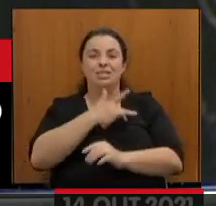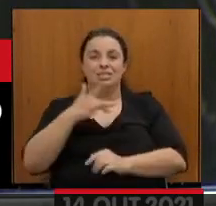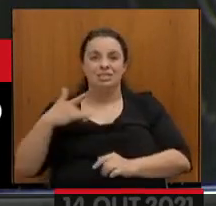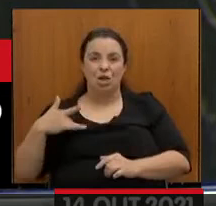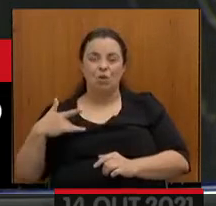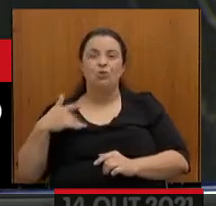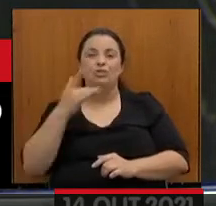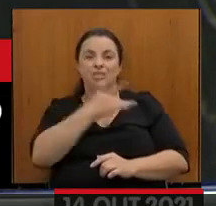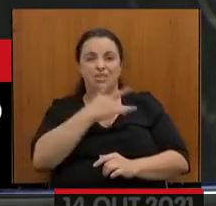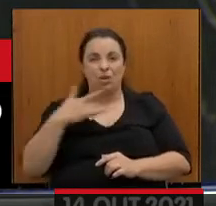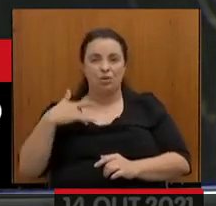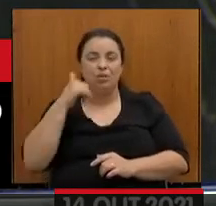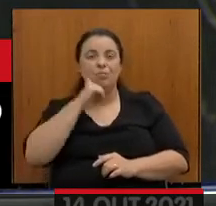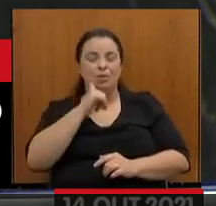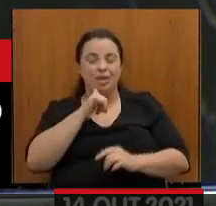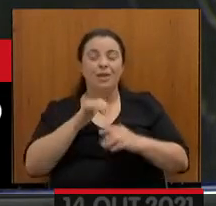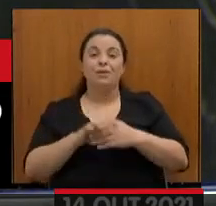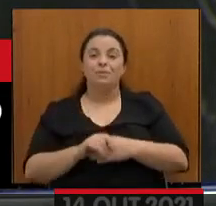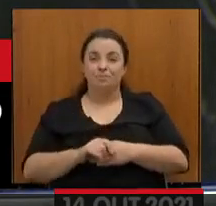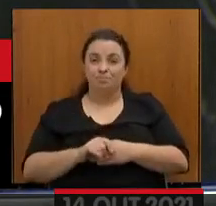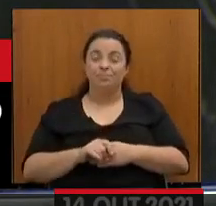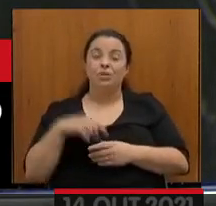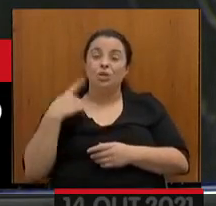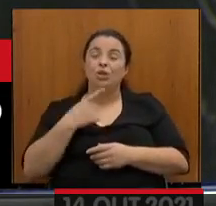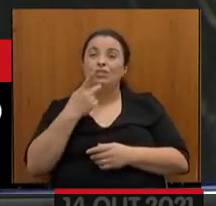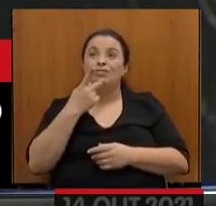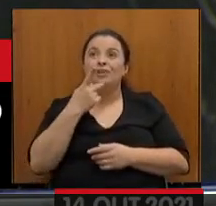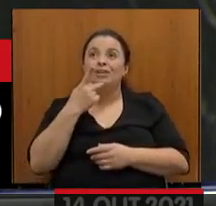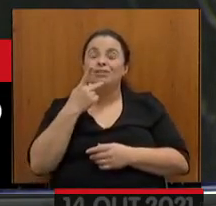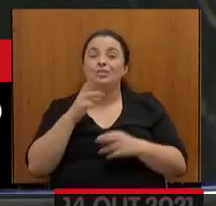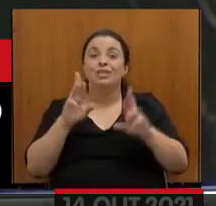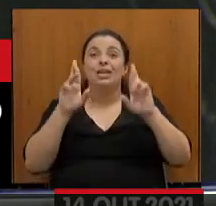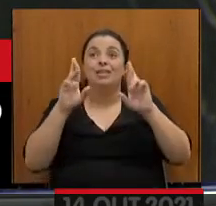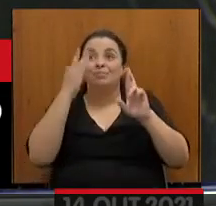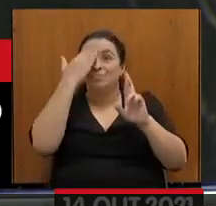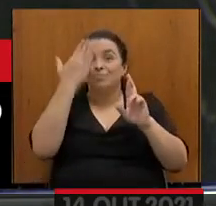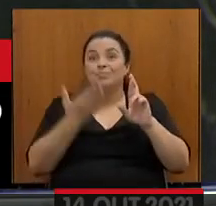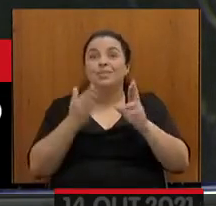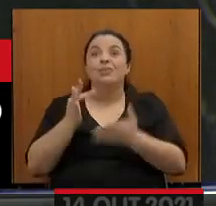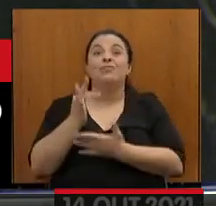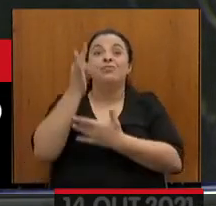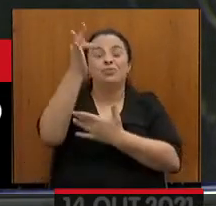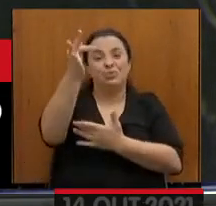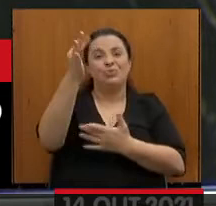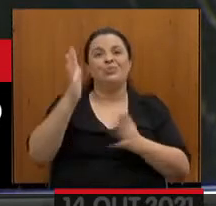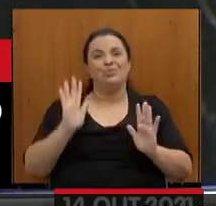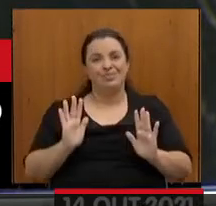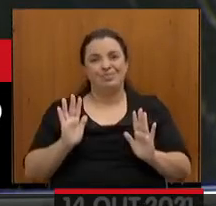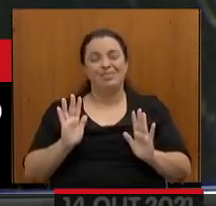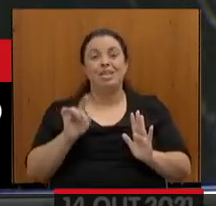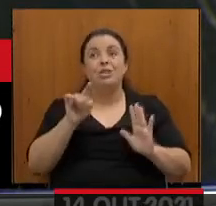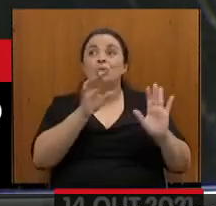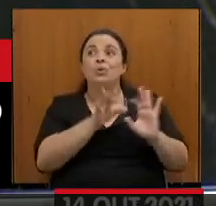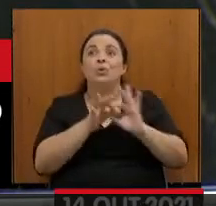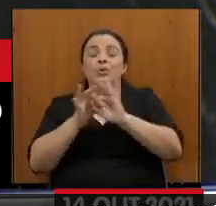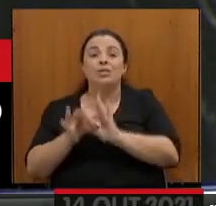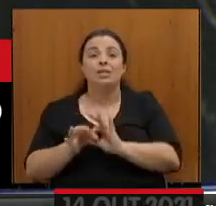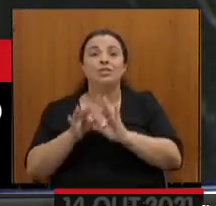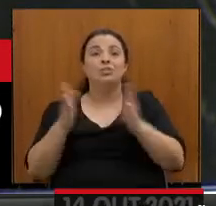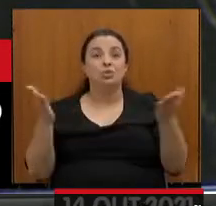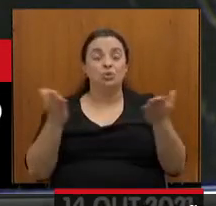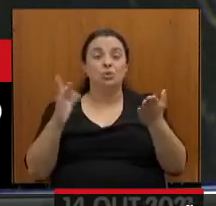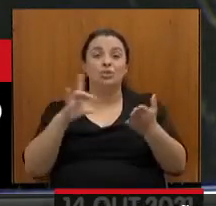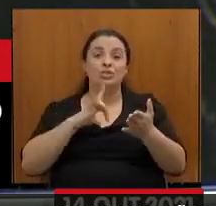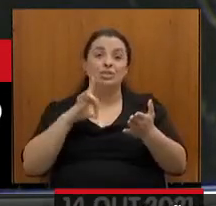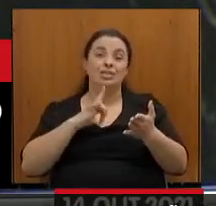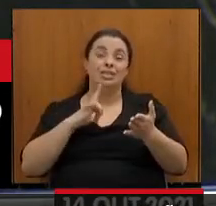bem disse aqui, nós estamos falando de esperança, né? E num contexto onde a gente tem muita